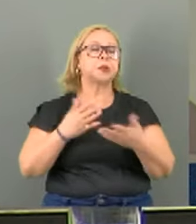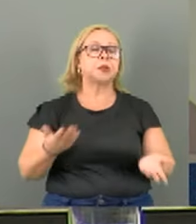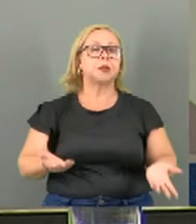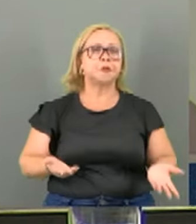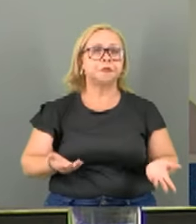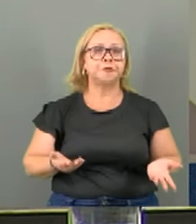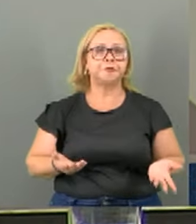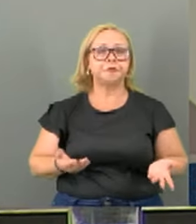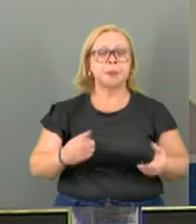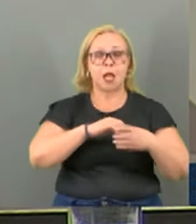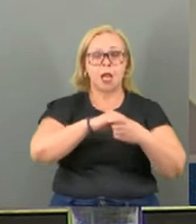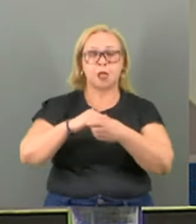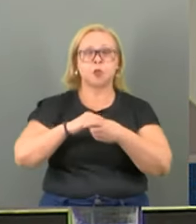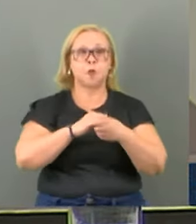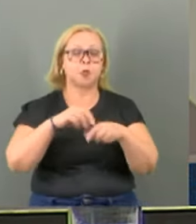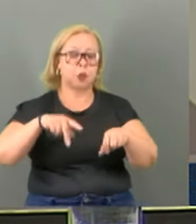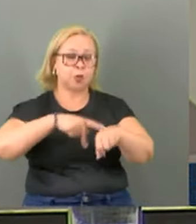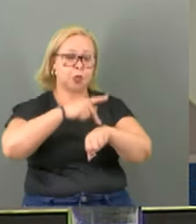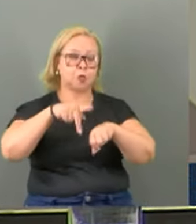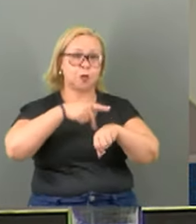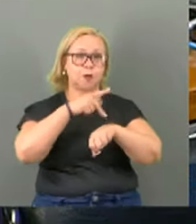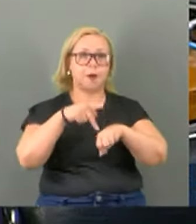Essas cooperações